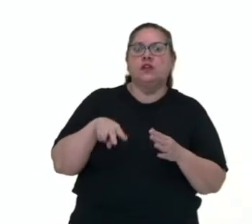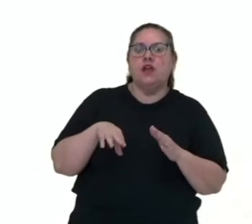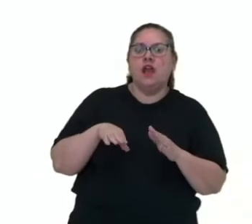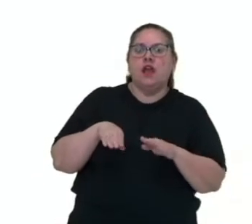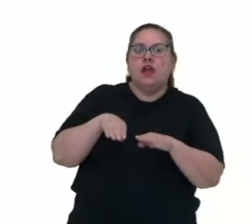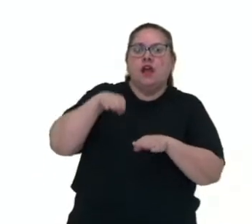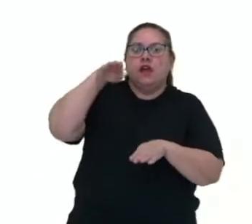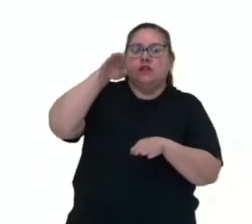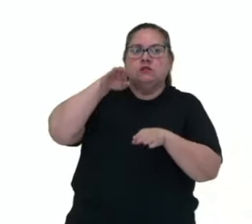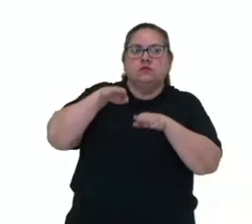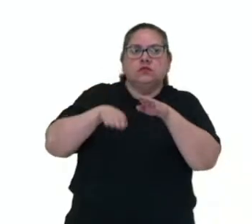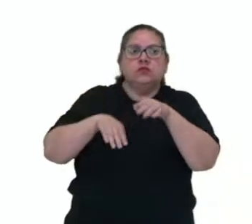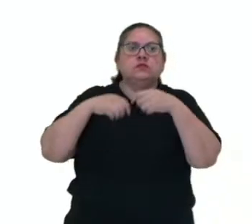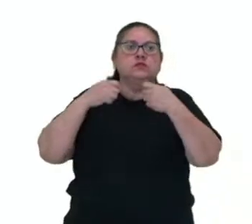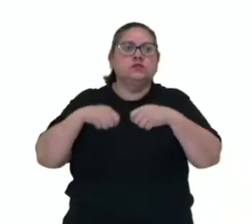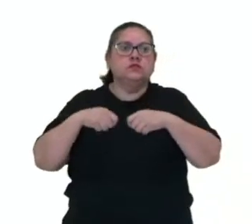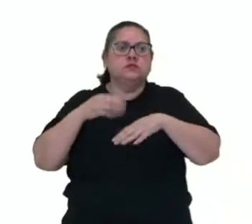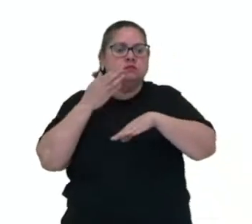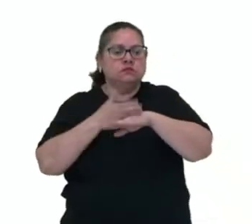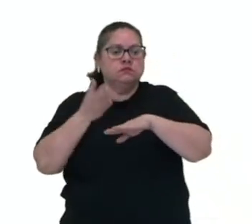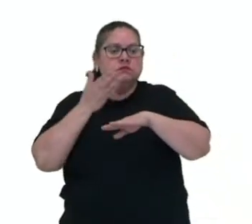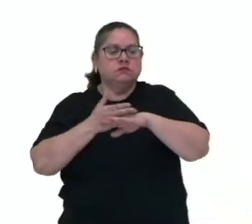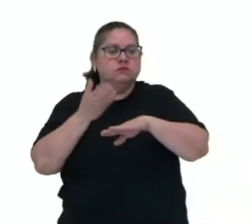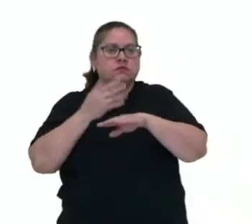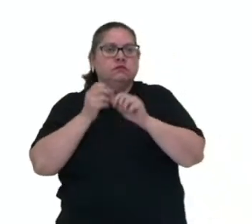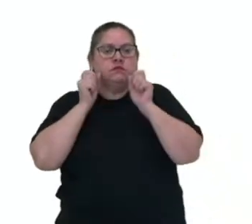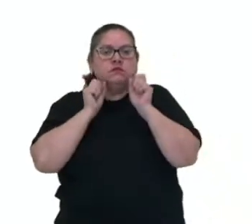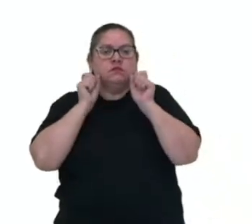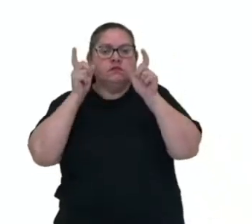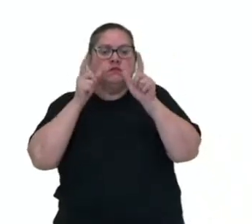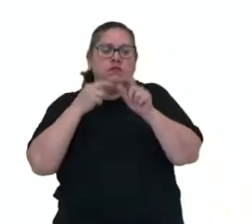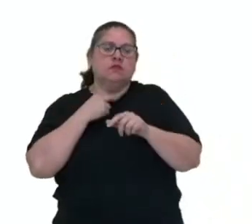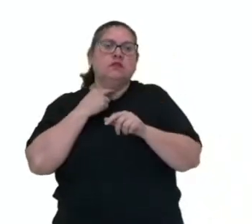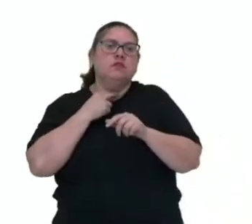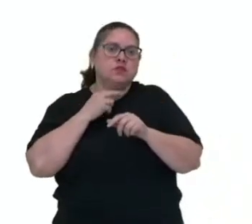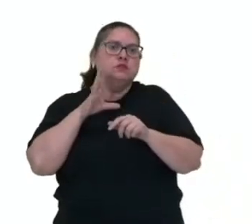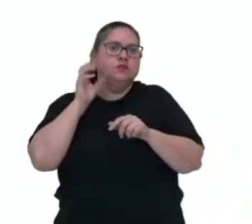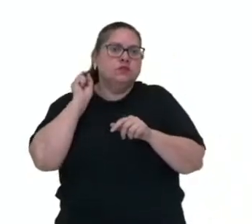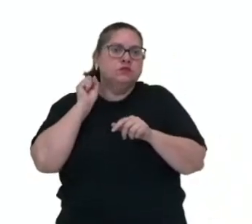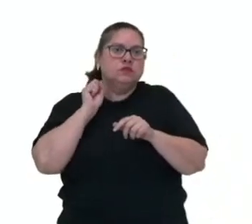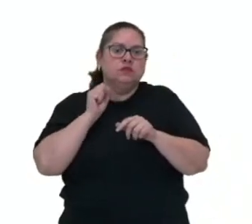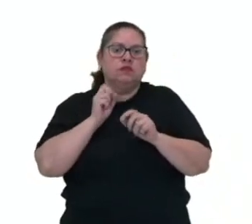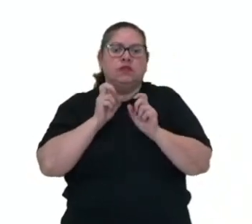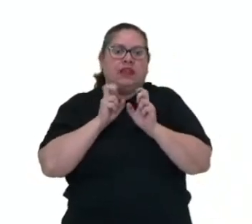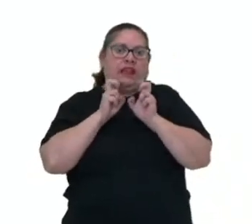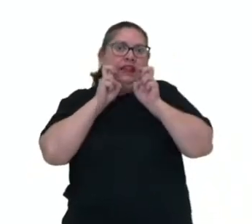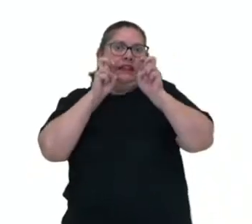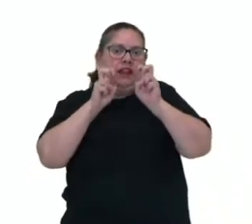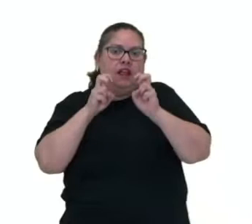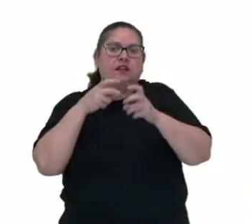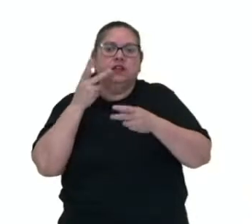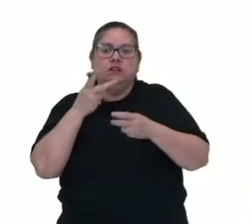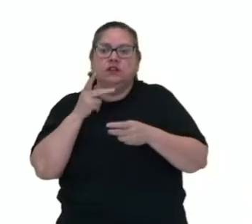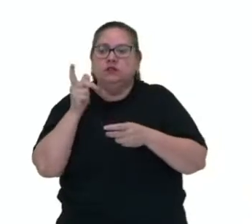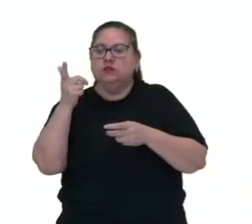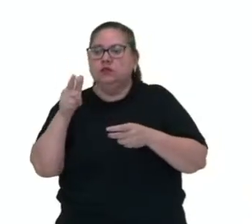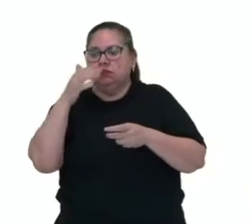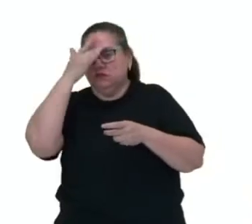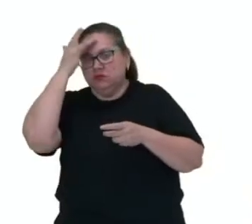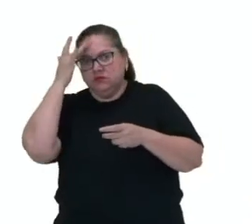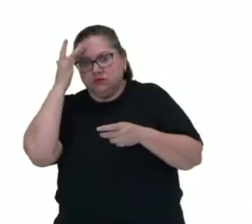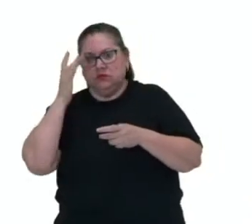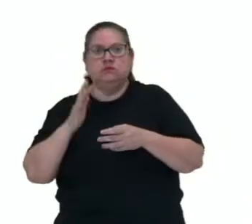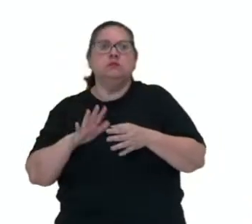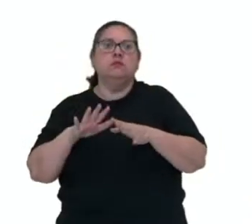qualidade importante. É preciso exercitar e ficar bem atento ao volume da voz. Você não deve gritar quando estiver falando para uma ou duas